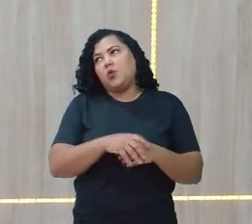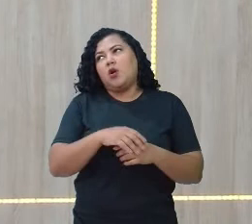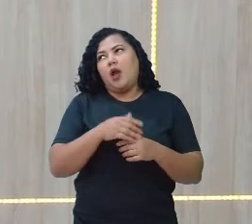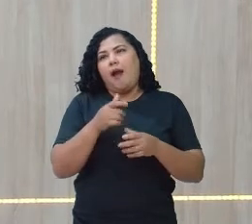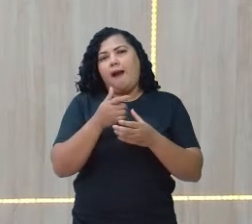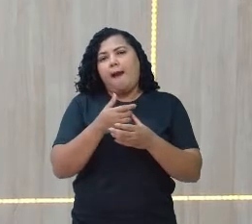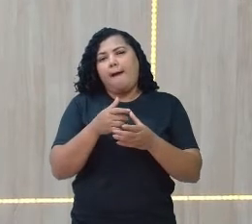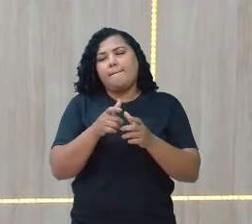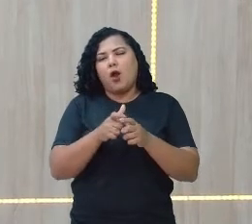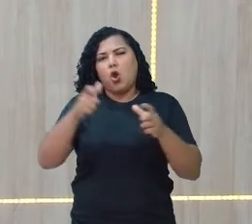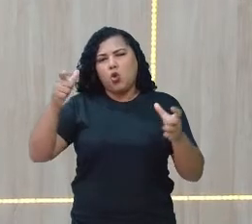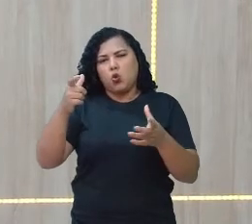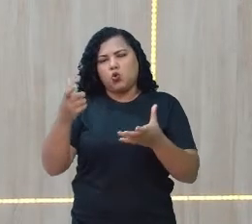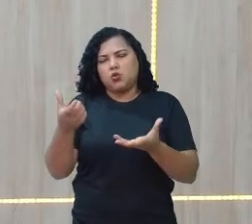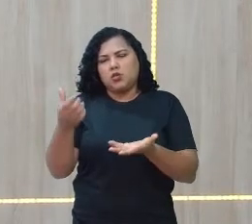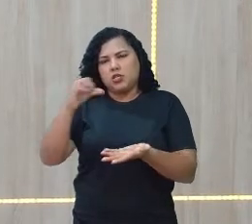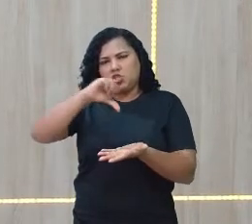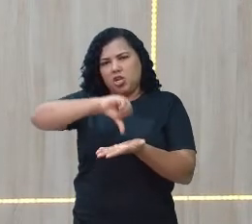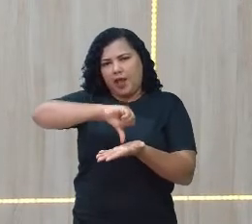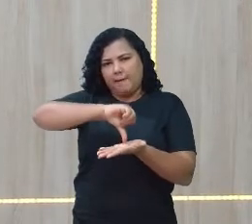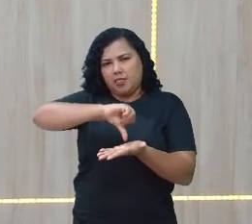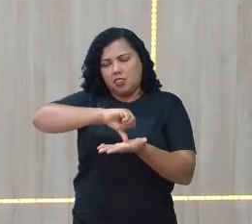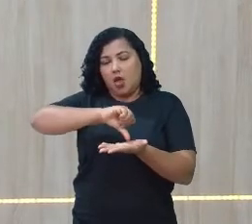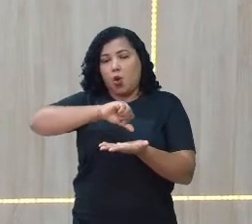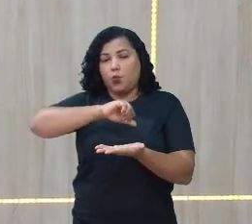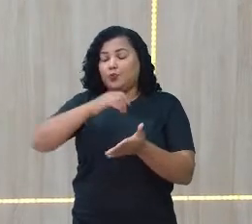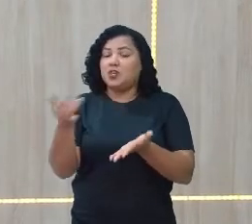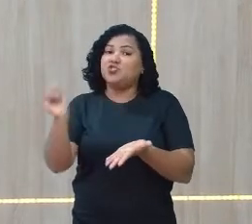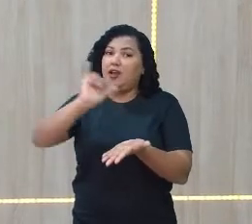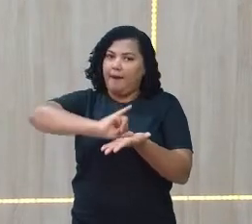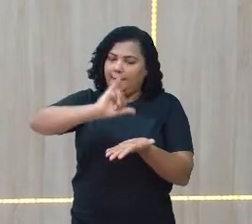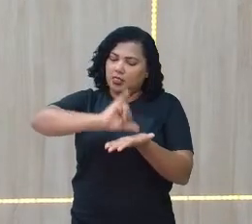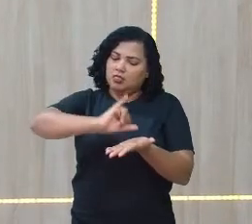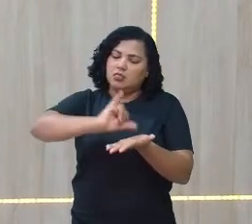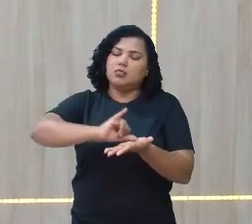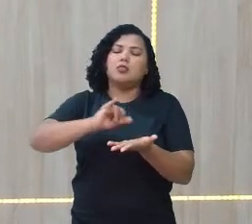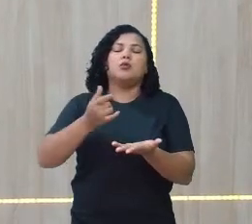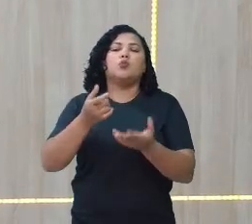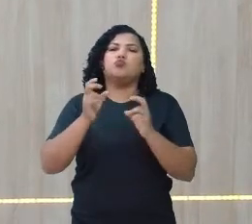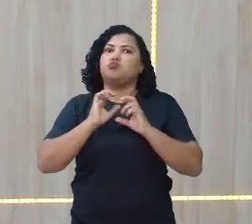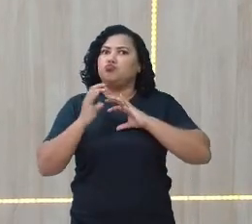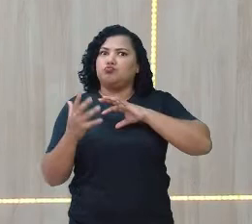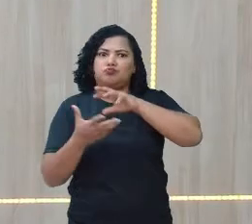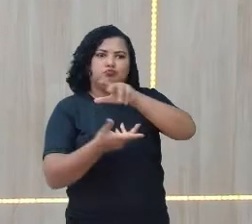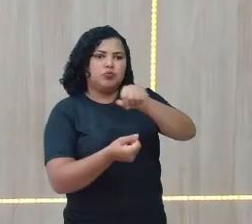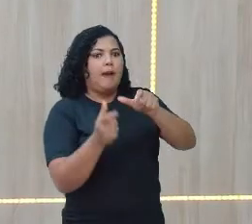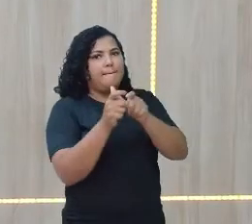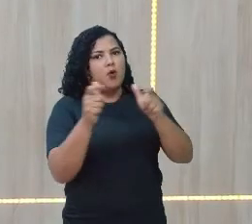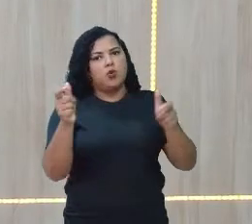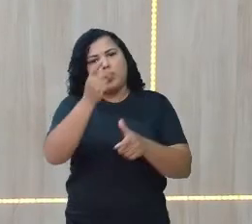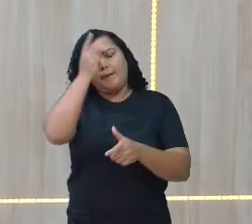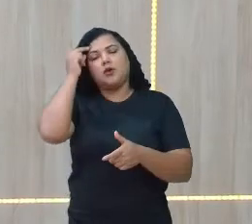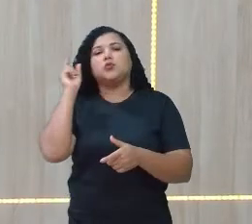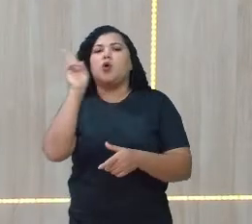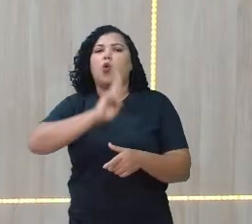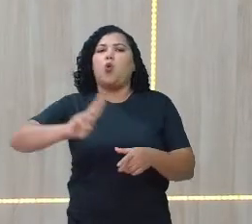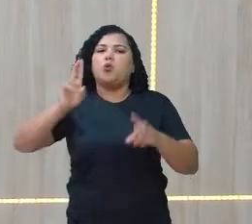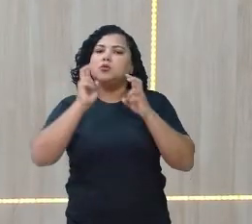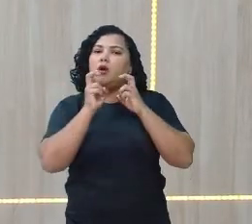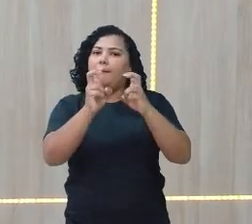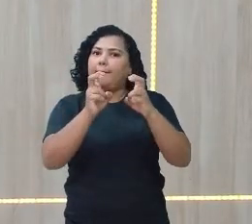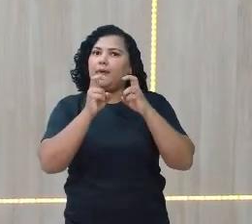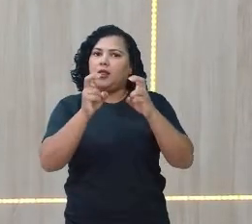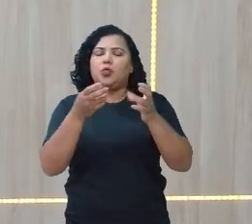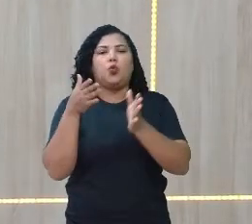do mundo, a gente tem a maior parte da população transitando através dos trens, dos metrôs. É de fato um grande transporte de